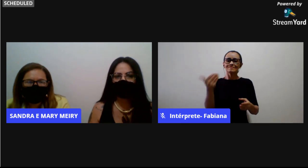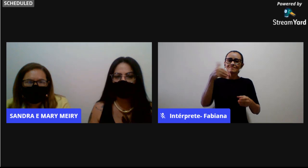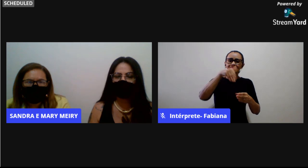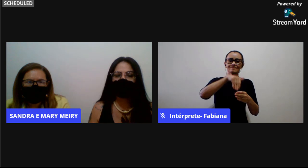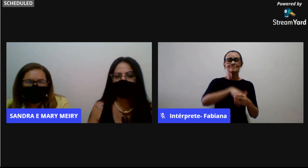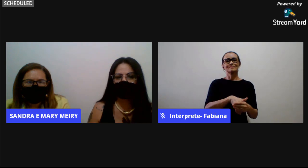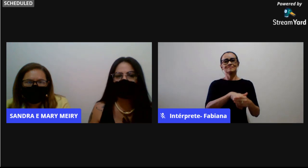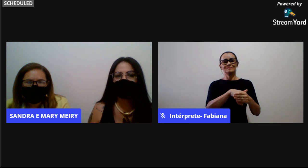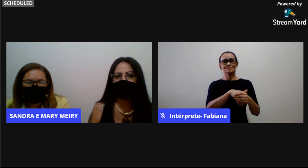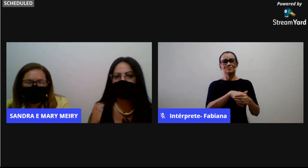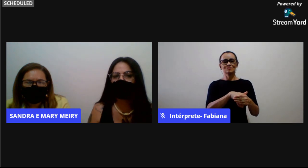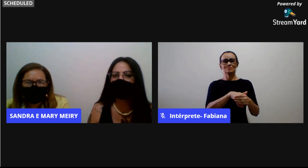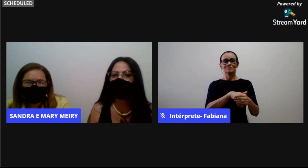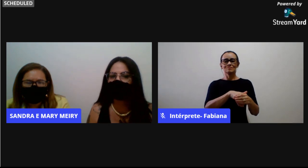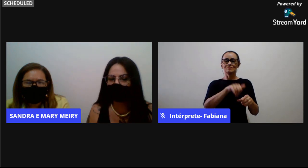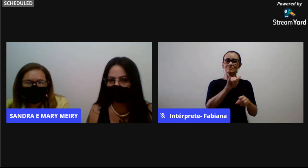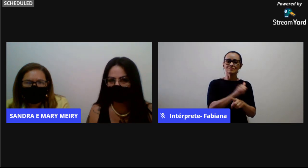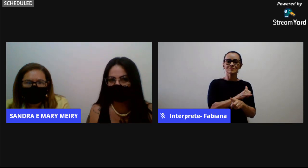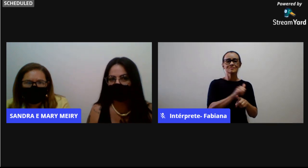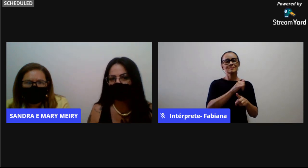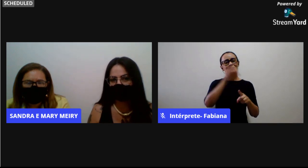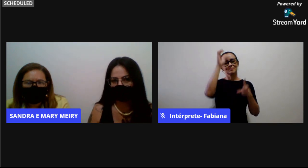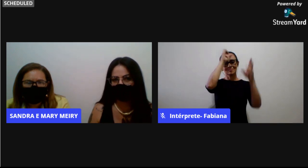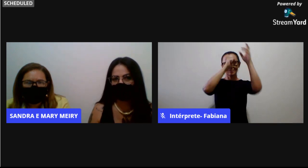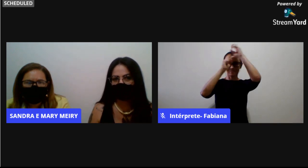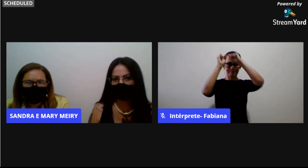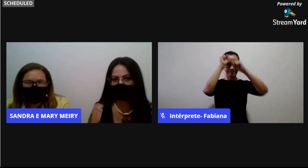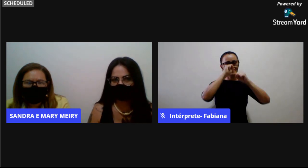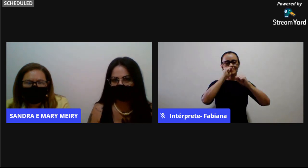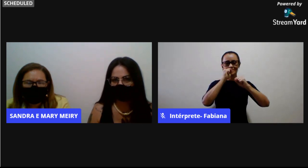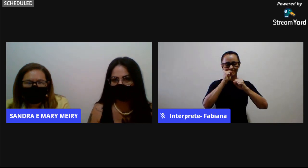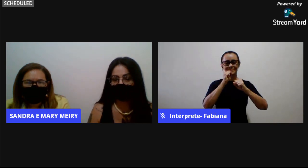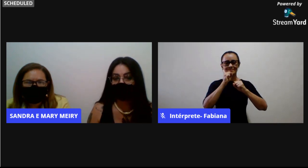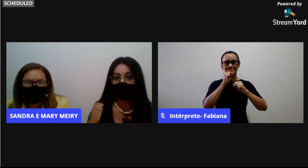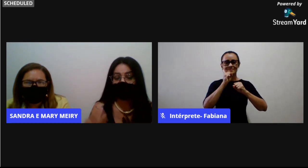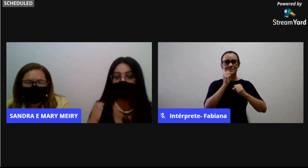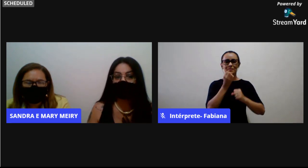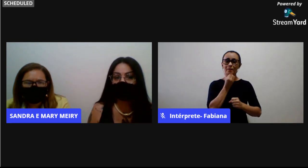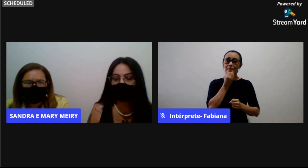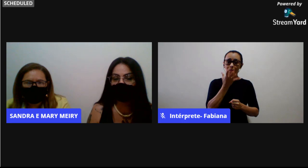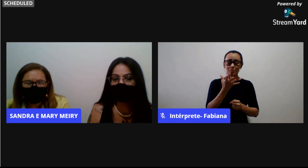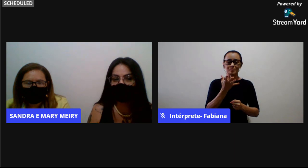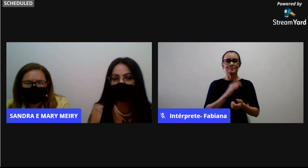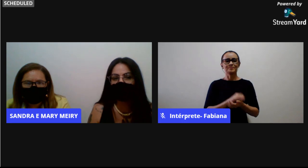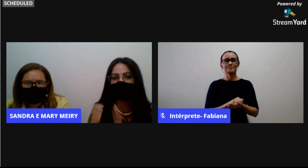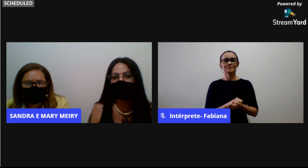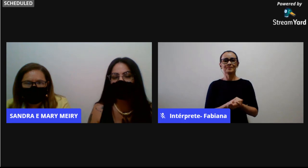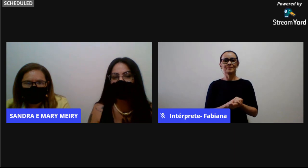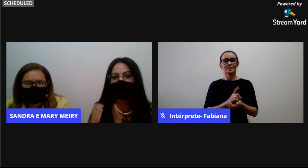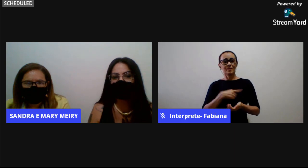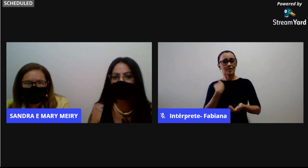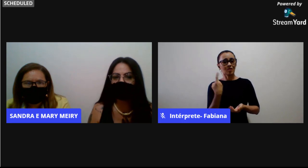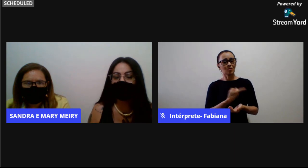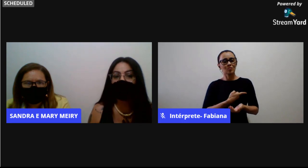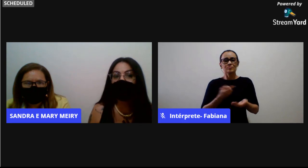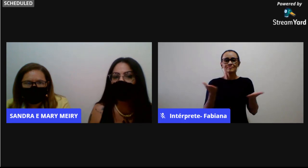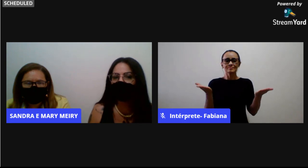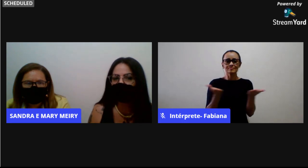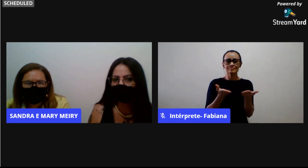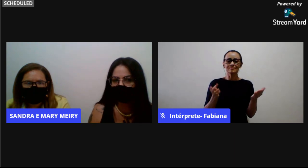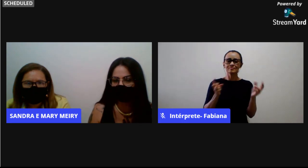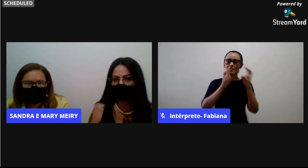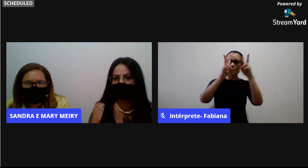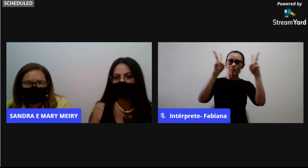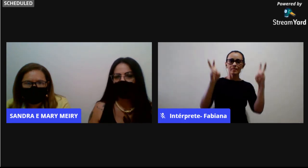situação que favoreça a aprendizagem acadêmica dessa criança. Nós vamos trabalhar hoje com um tema